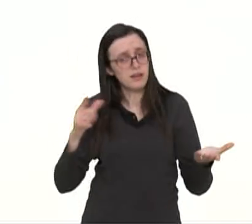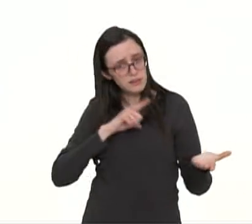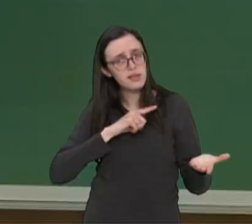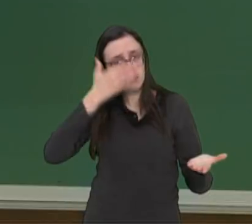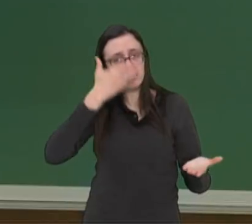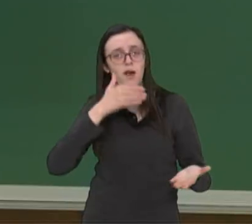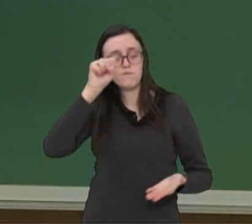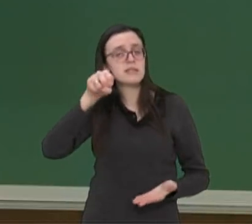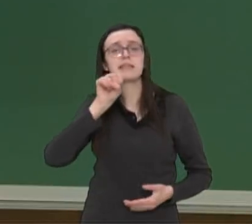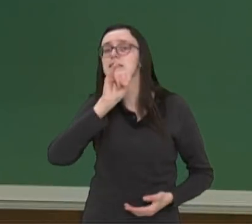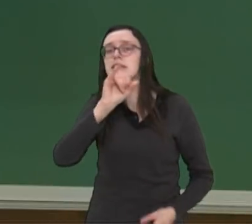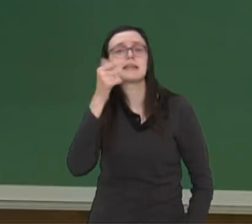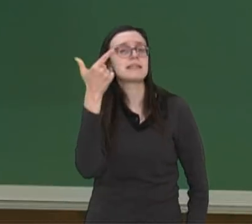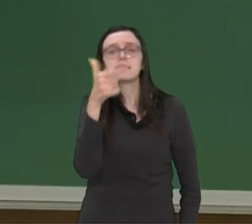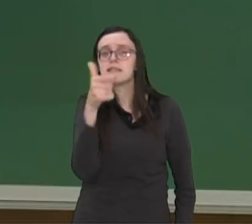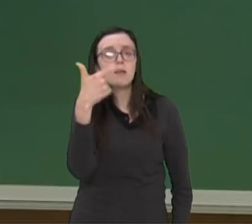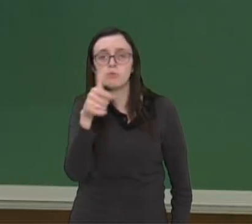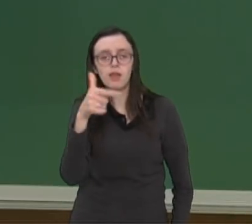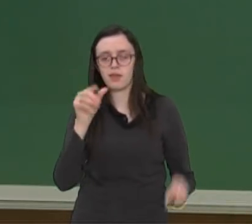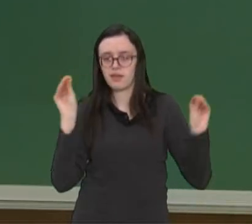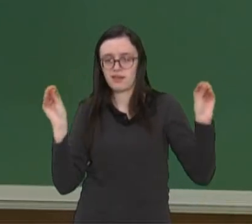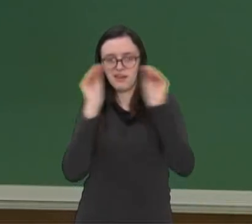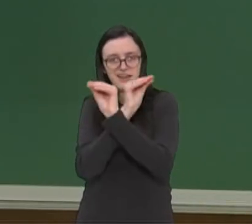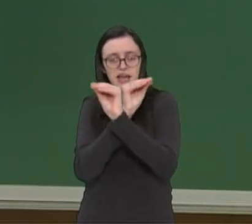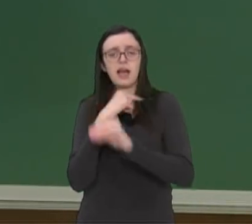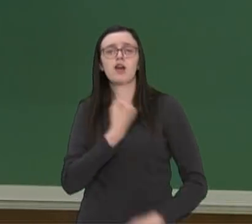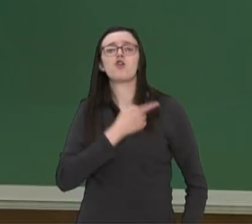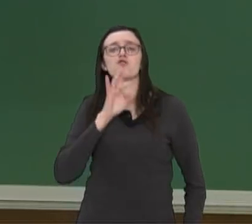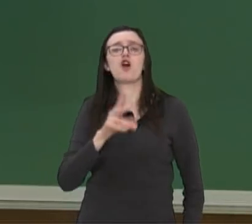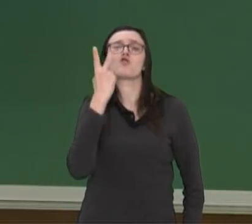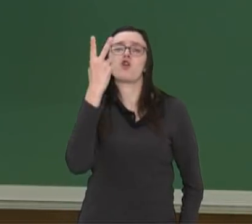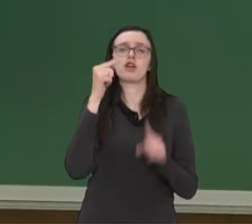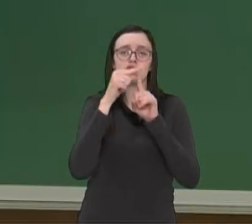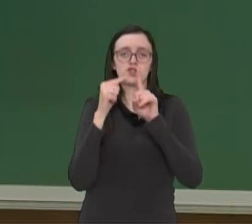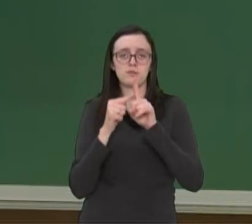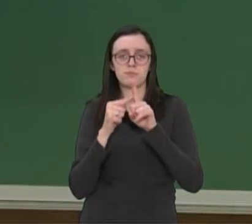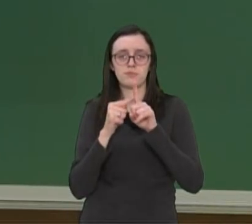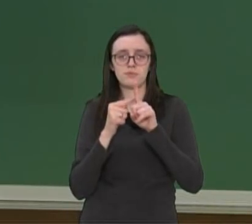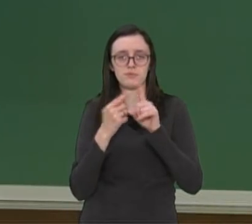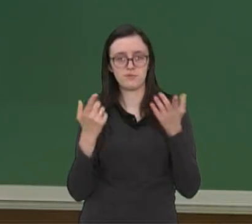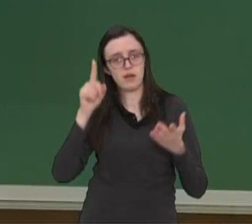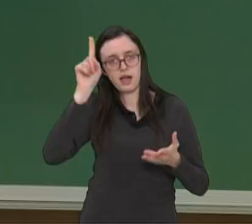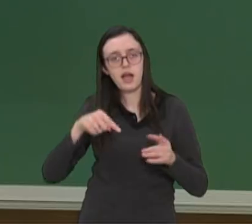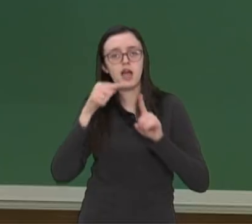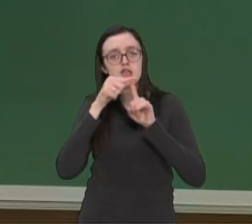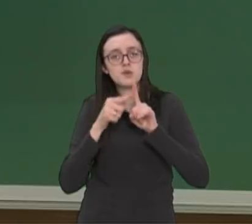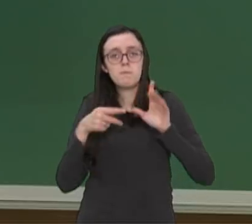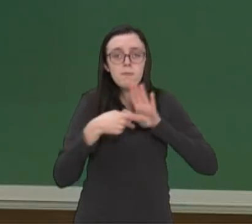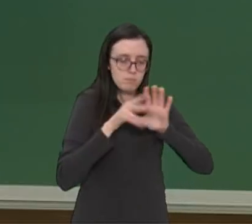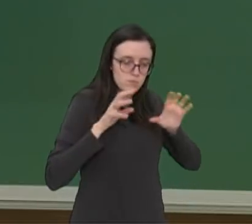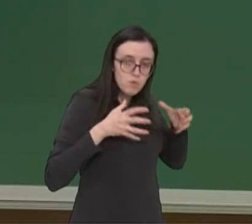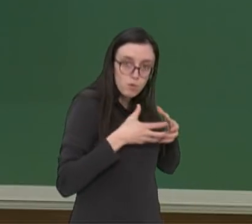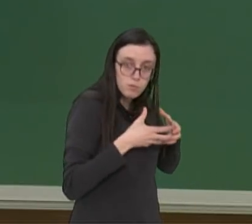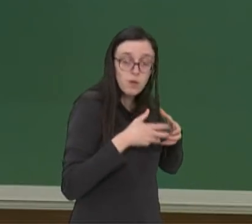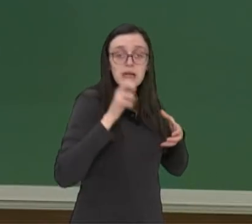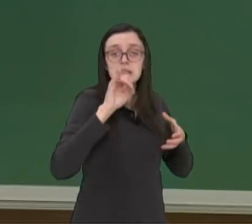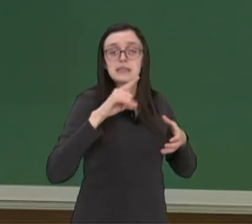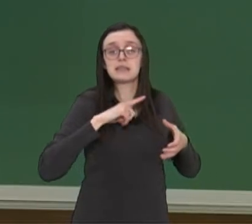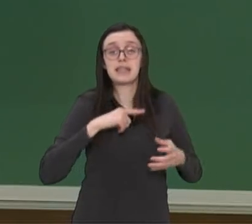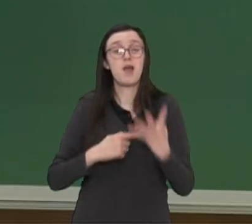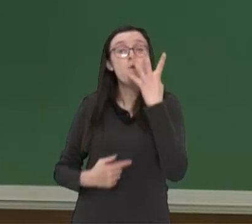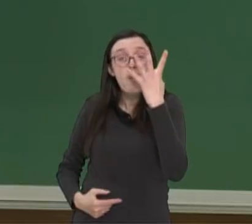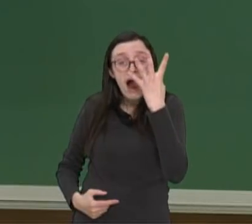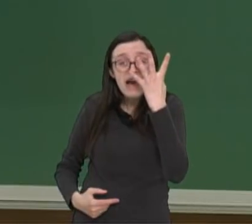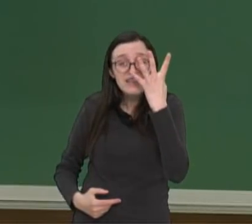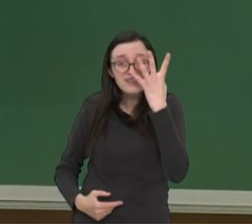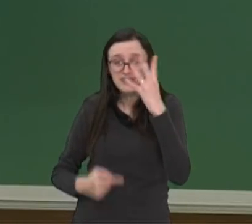há, gente. Se não houvesse a permutação, a gente só teria 2 tipos de gametas, que são do tipo parental. Como eu tenho 4 tipos e